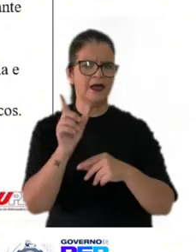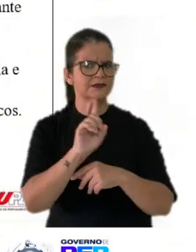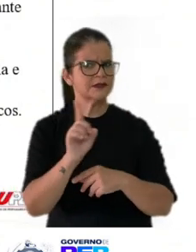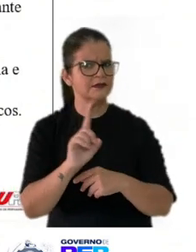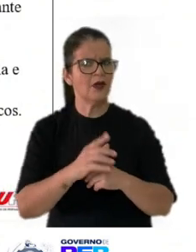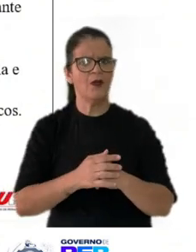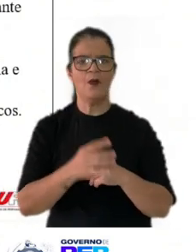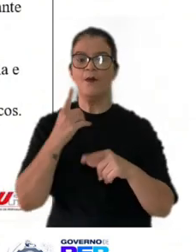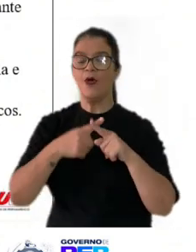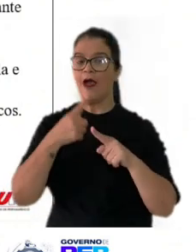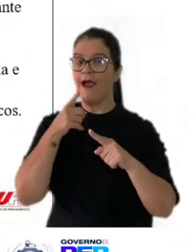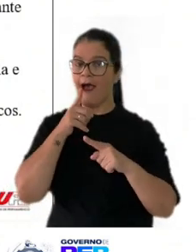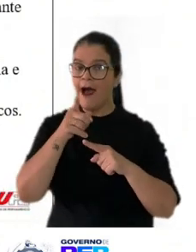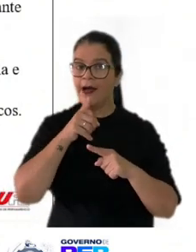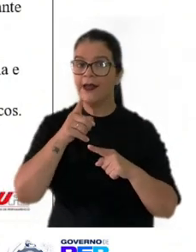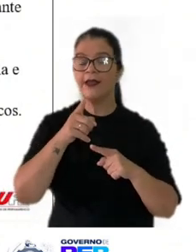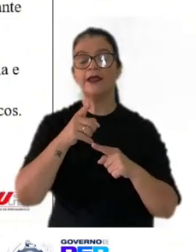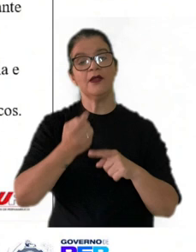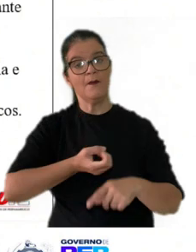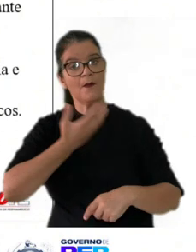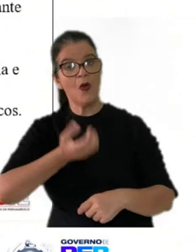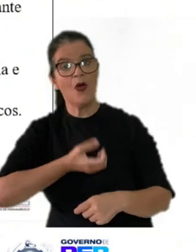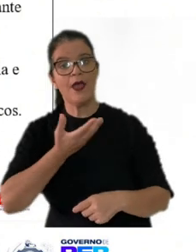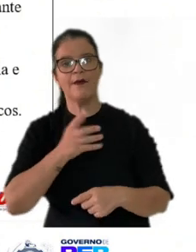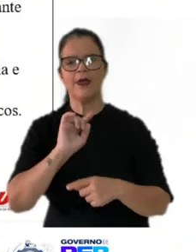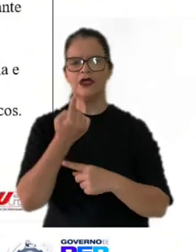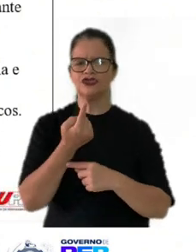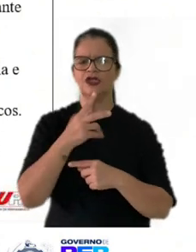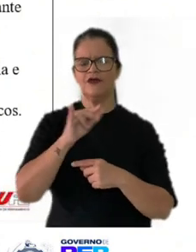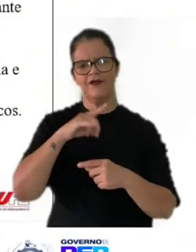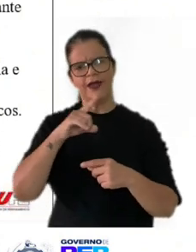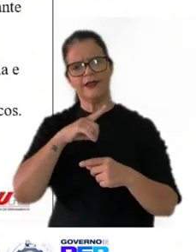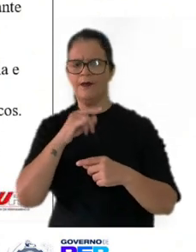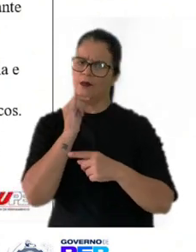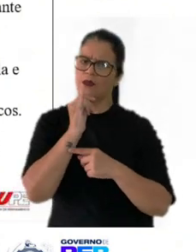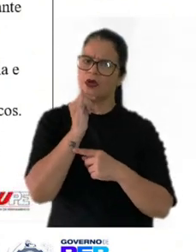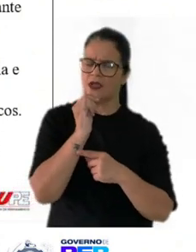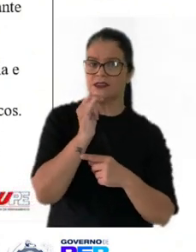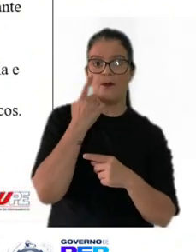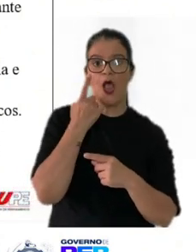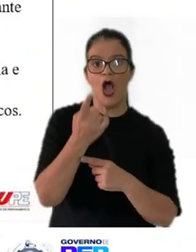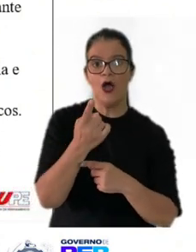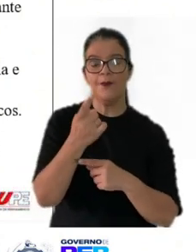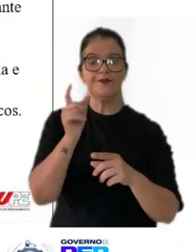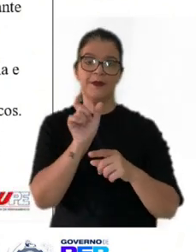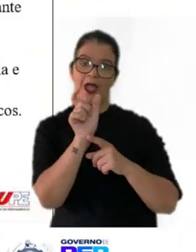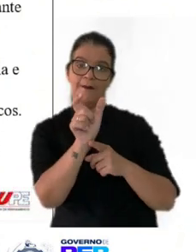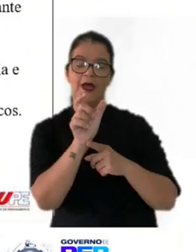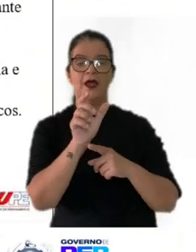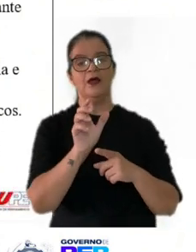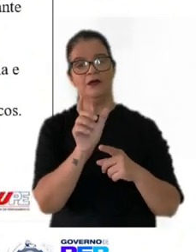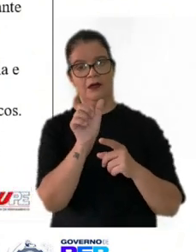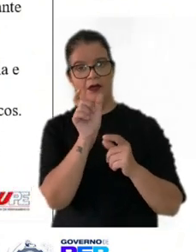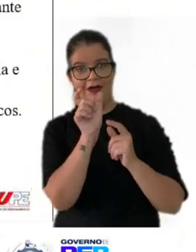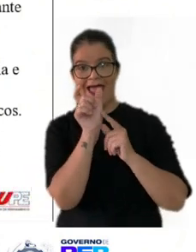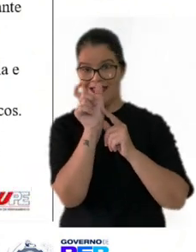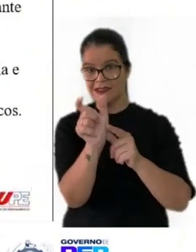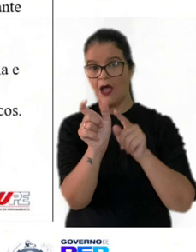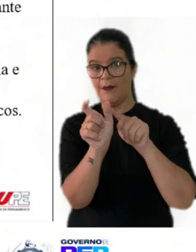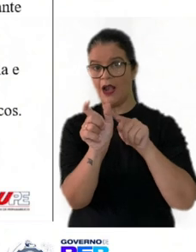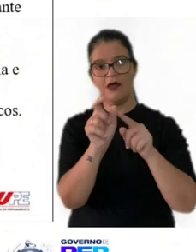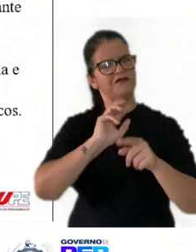nesse caso aqui do poema a gente vai ter por exemplo ó a palavra wantons que é uma palavra não muito